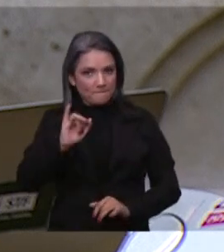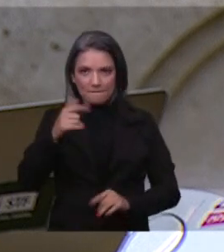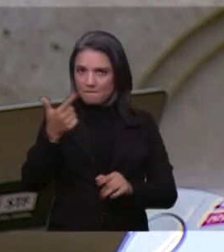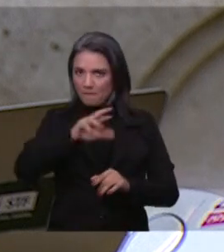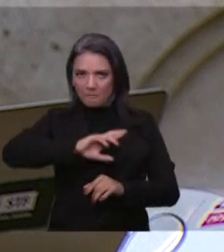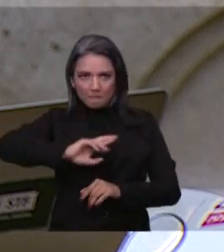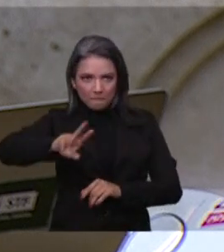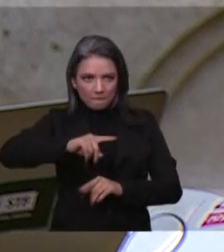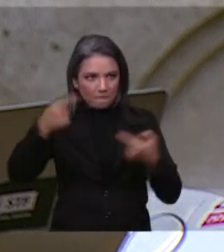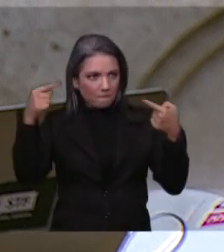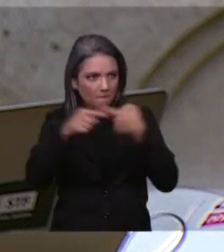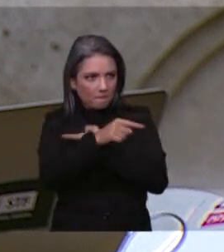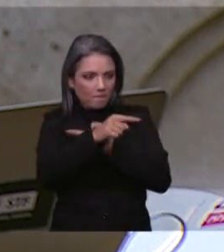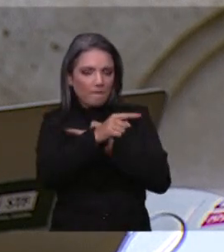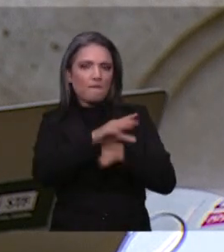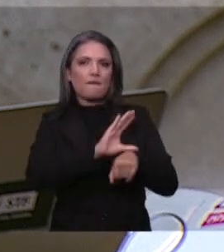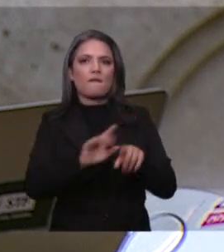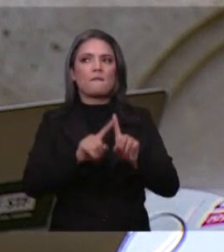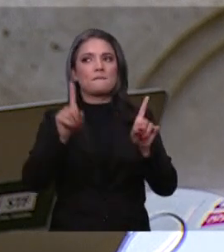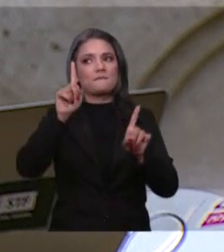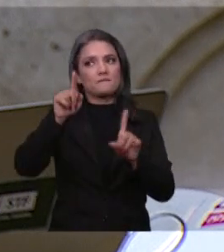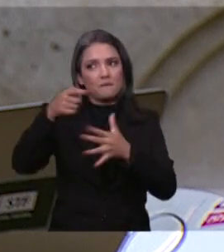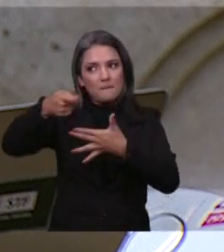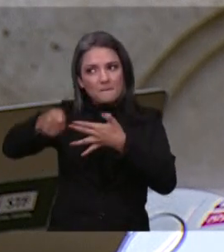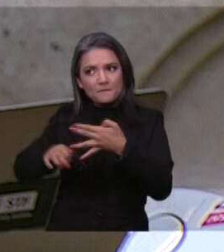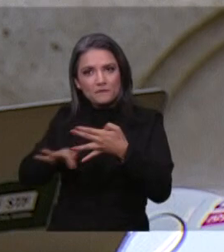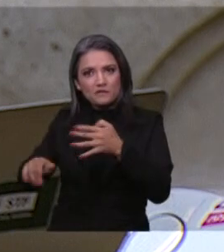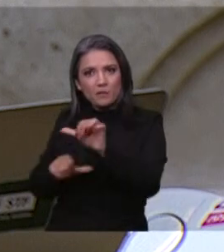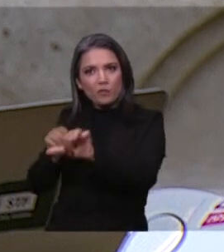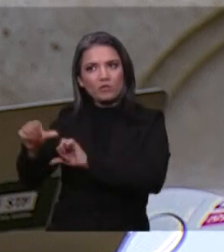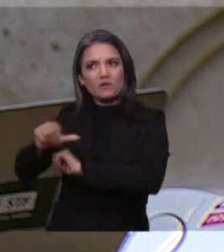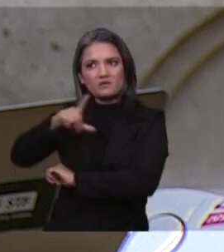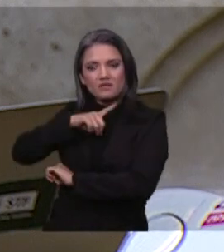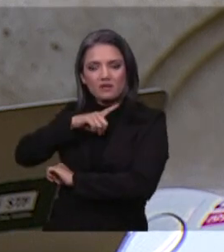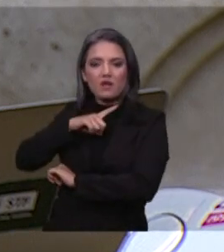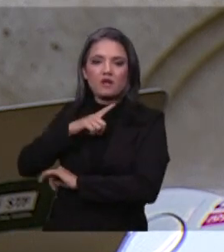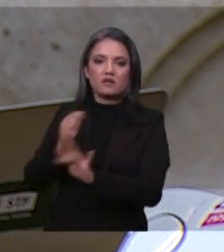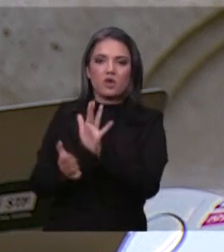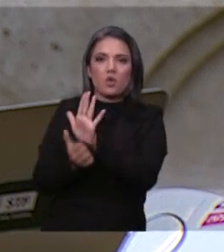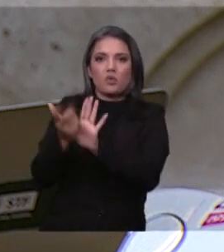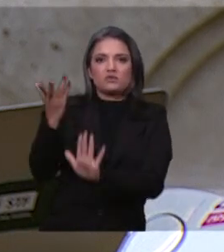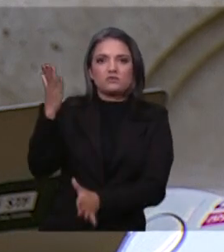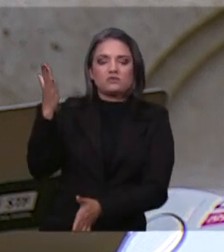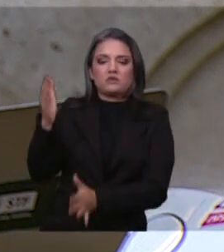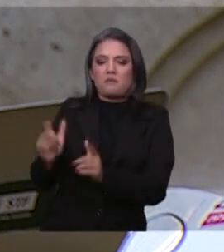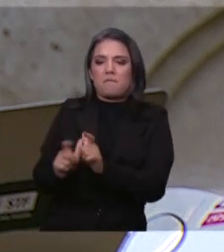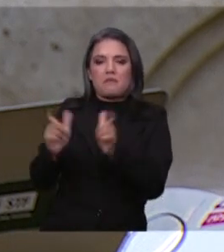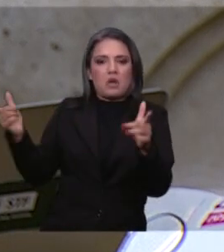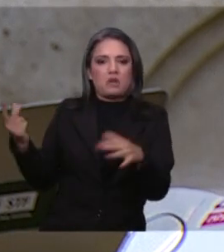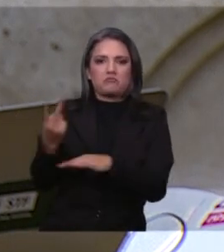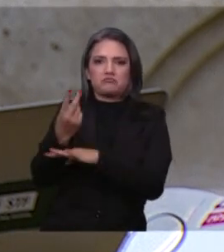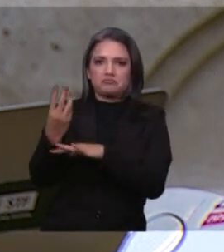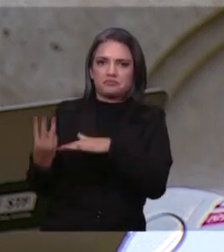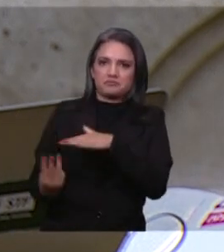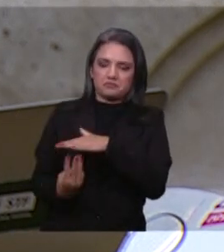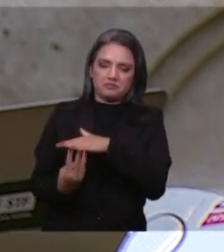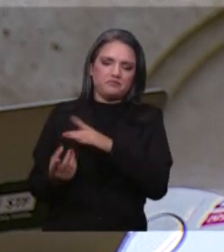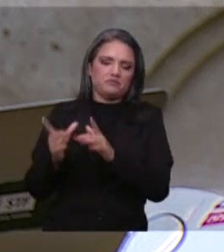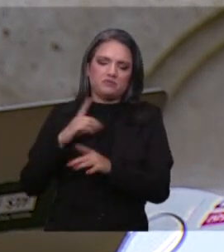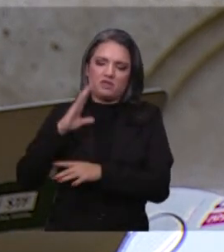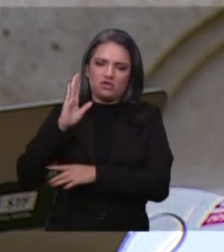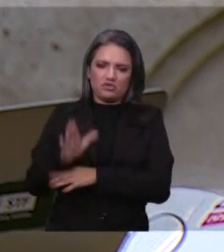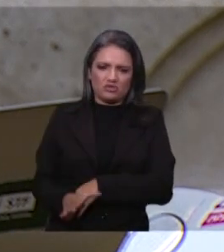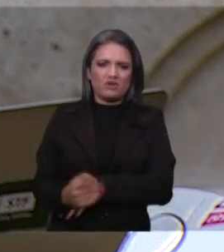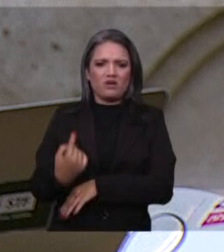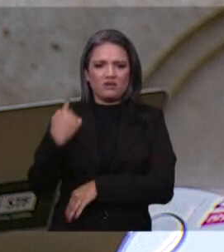de inconstitucionalidade, mas mudança de jurisprudência, o quórum para modulação é de maioria simples. Tem um precedente, acho que no ministro Toffoli,